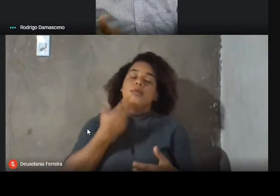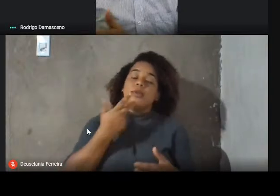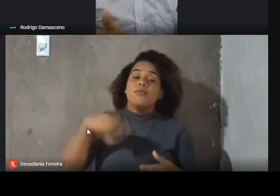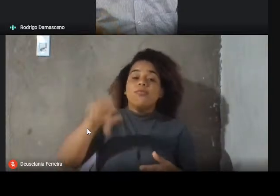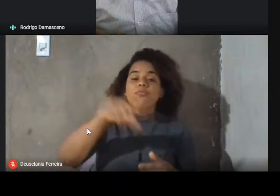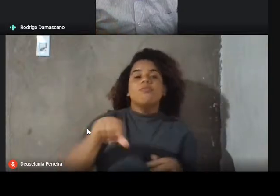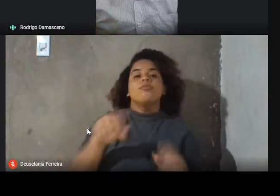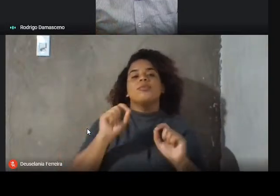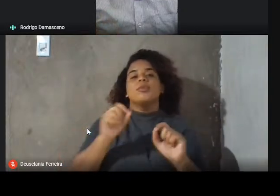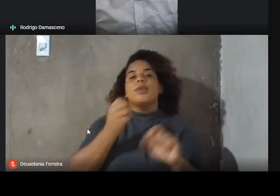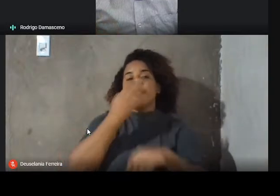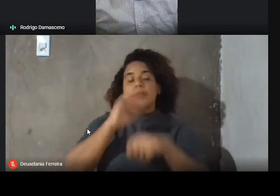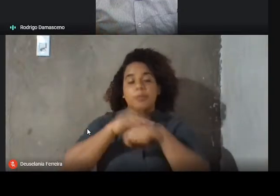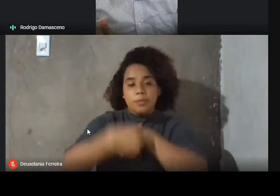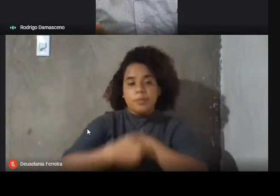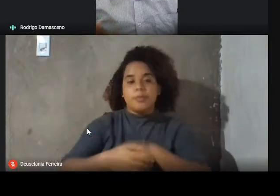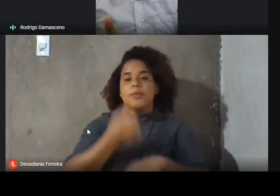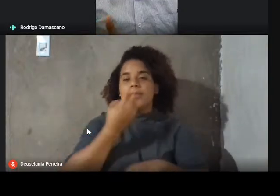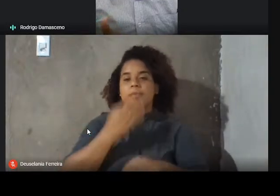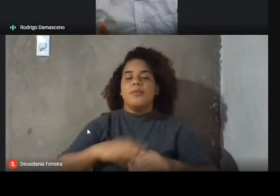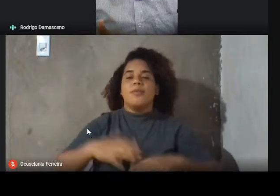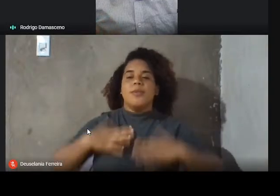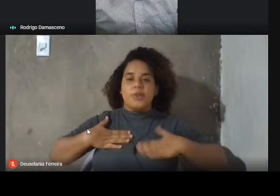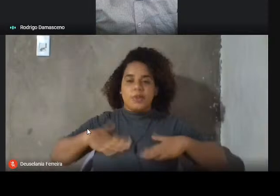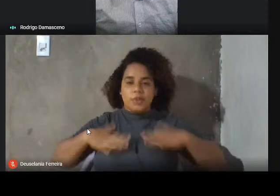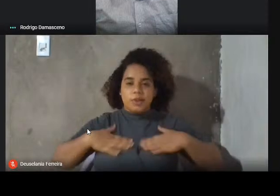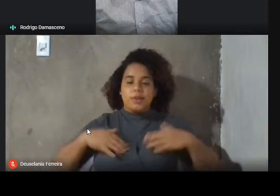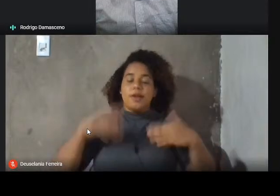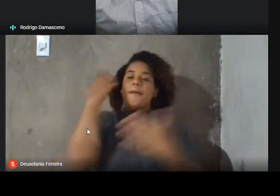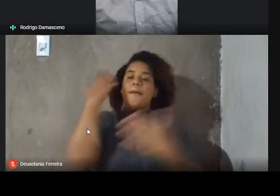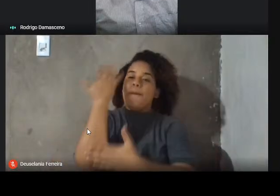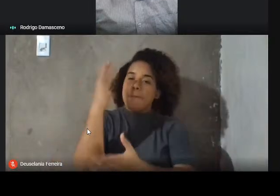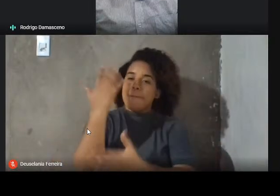noite. Mais uma vez, parabéns a todos e a todas,